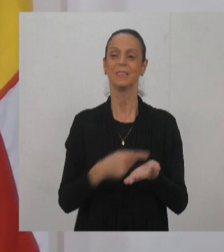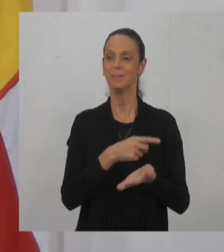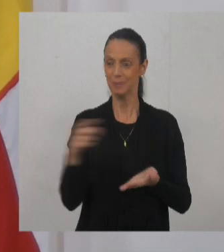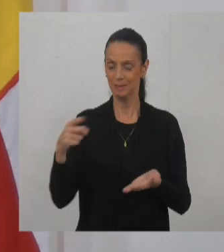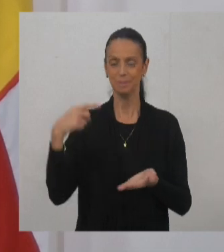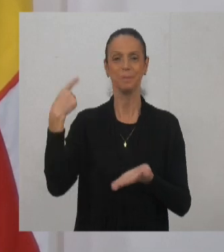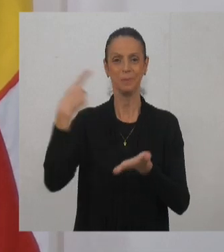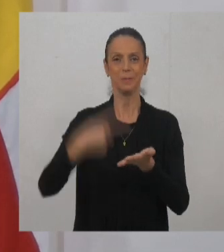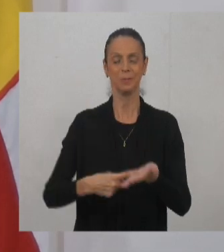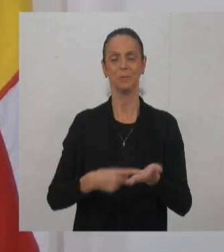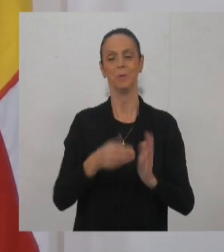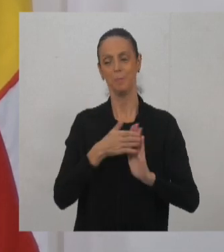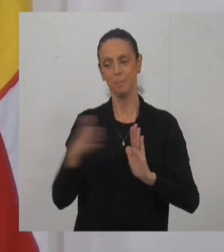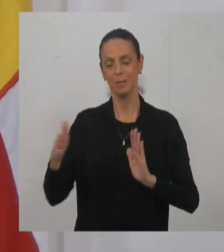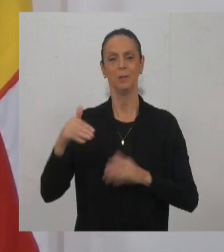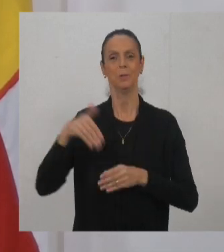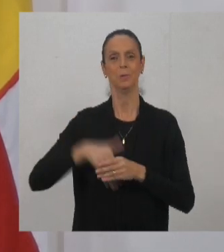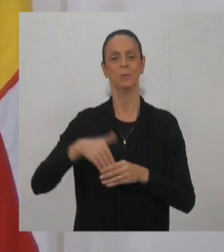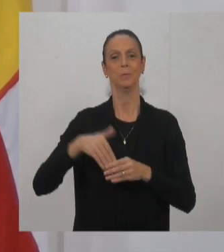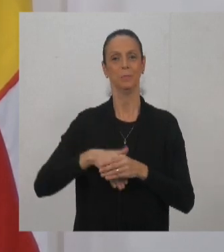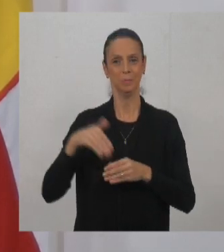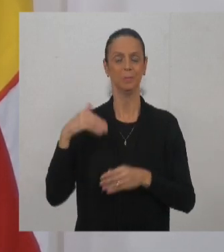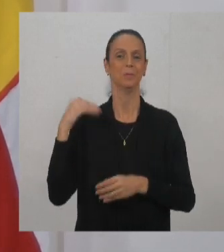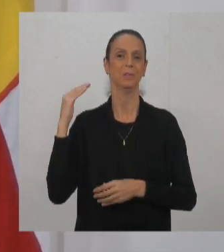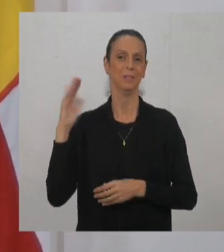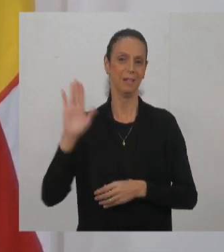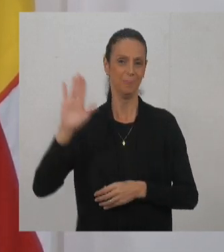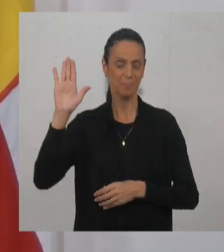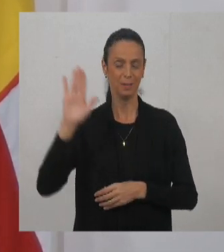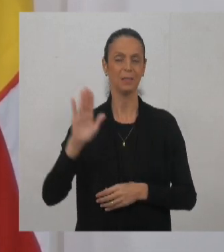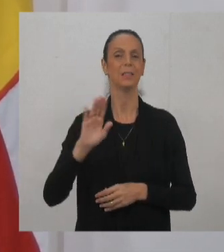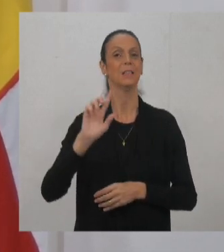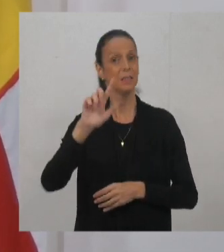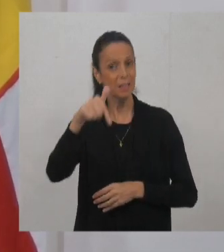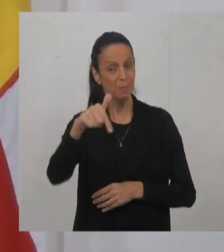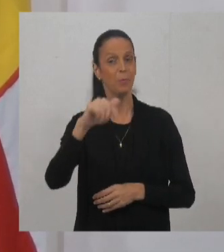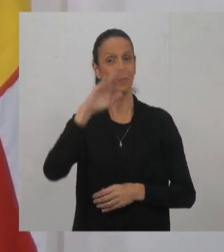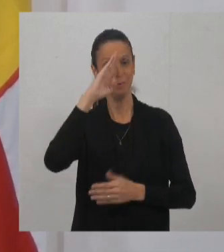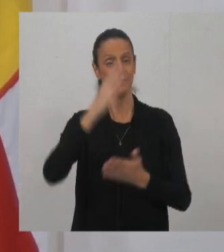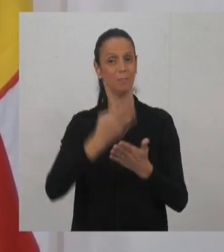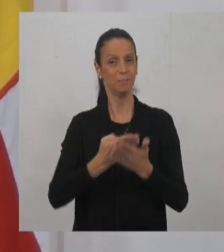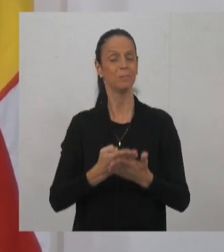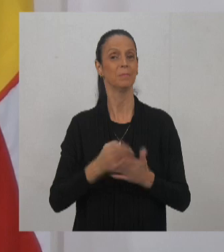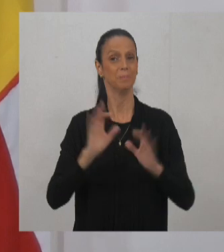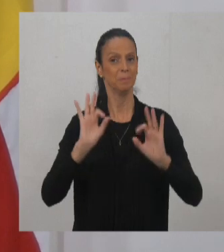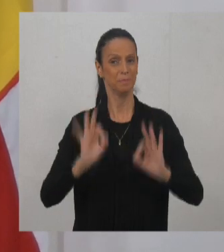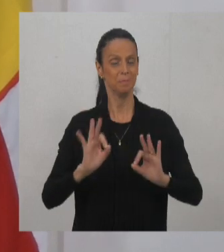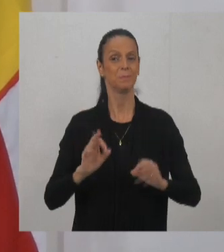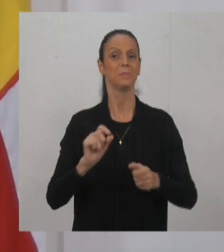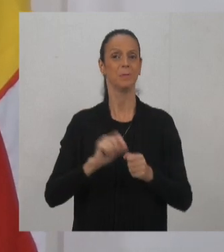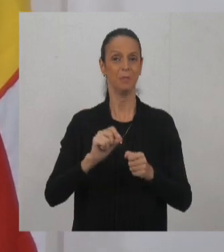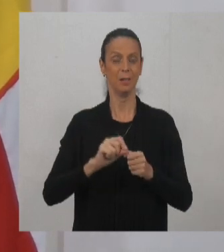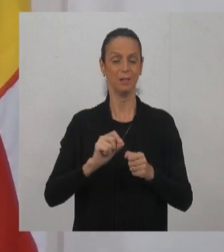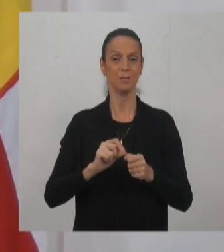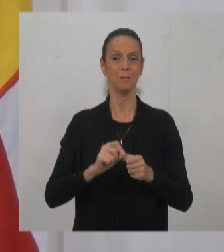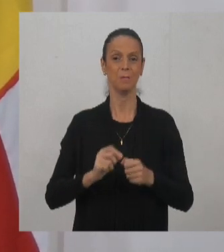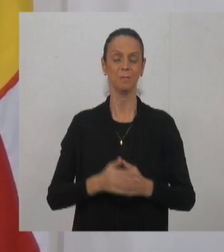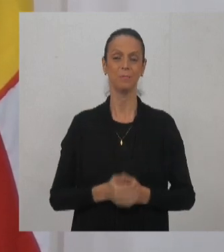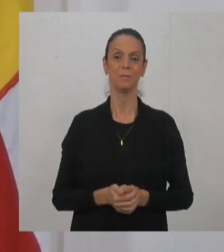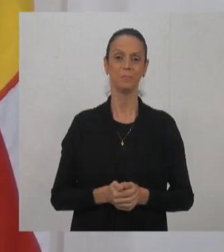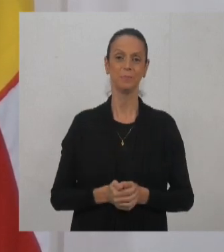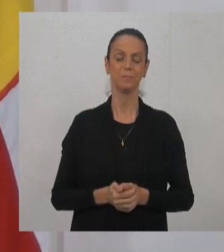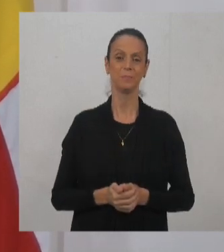assumidos durante a campanha, realmente eles sejam cumpridos, né, foram reiterados hoje aqui, a fim de